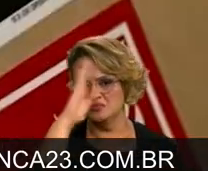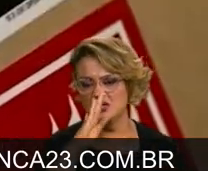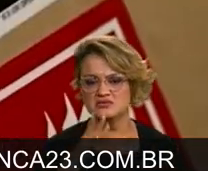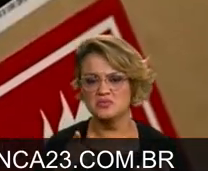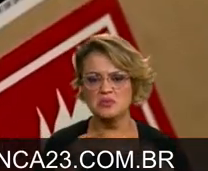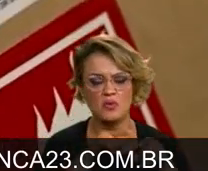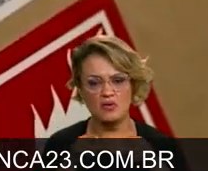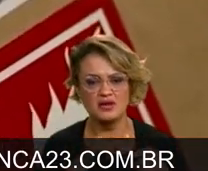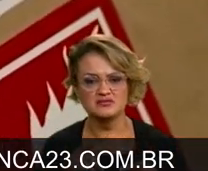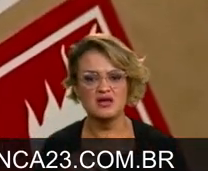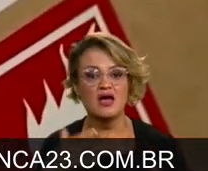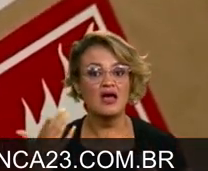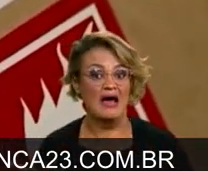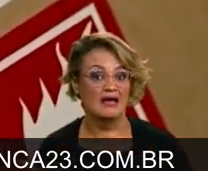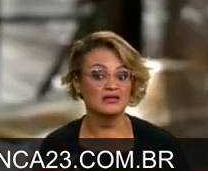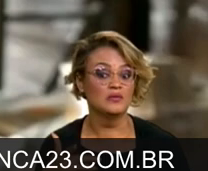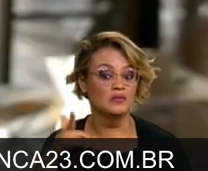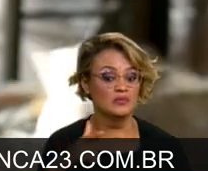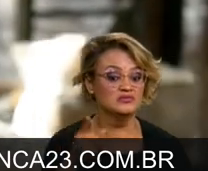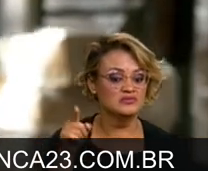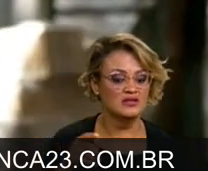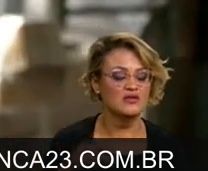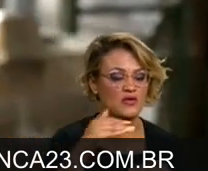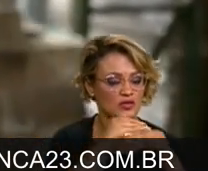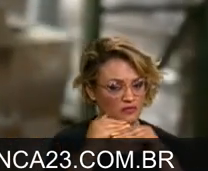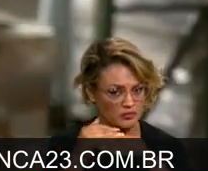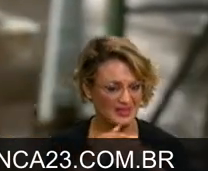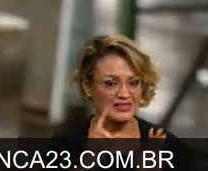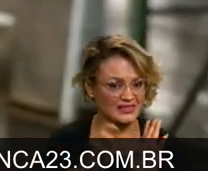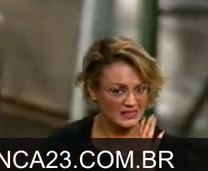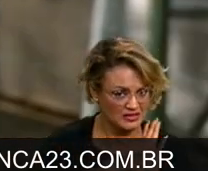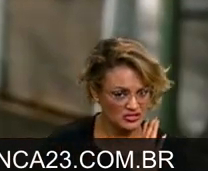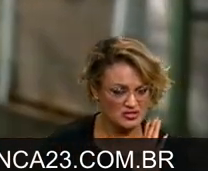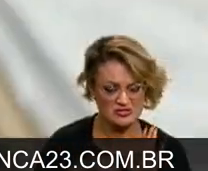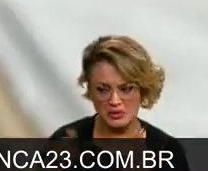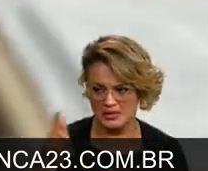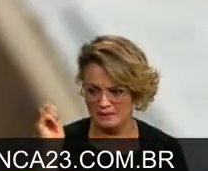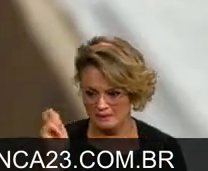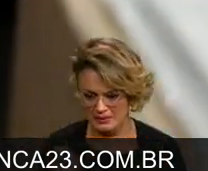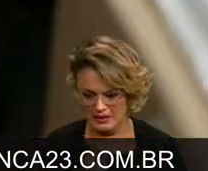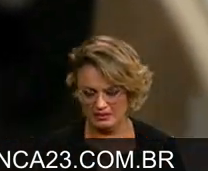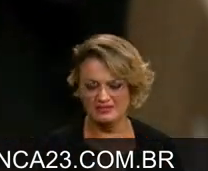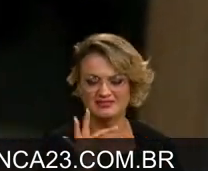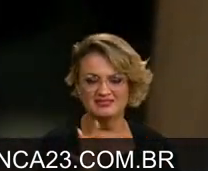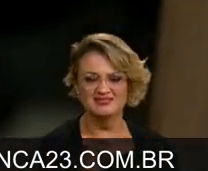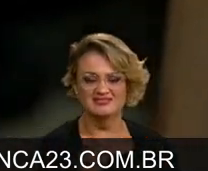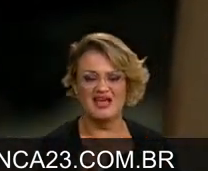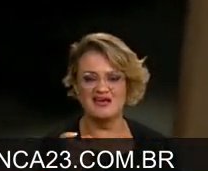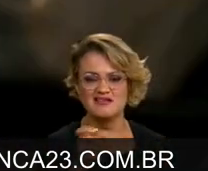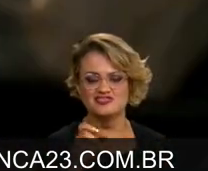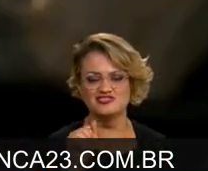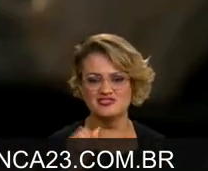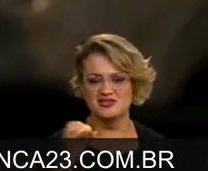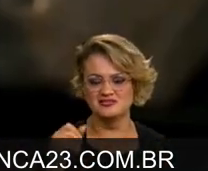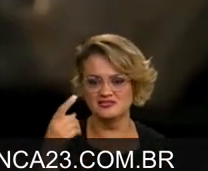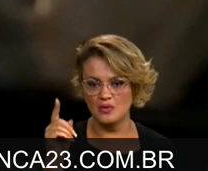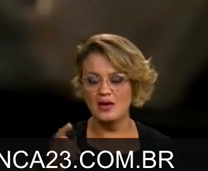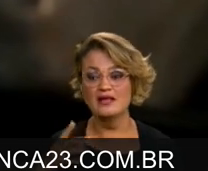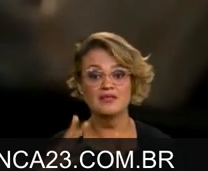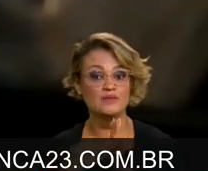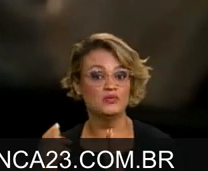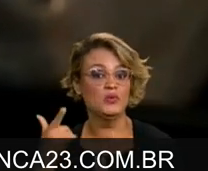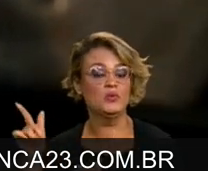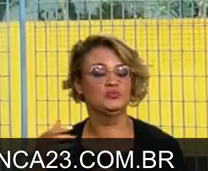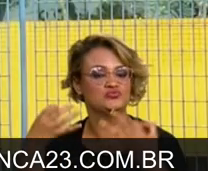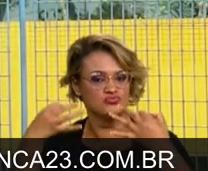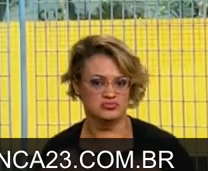locais. Então, a partir do momento que a gente tem uma uniformidade de taxação desses produtos, a gente encontra um modelo concorrencial